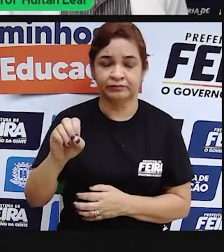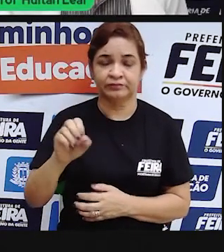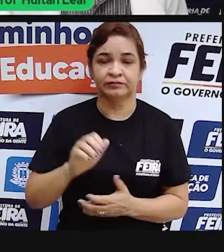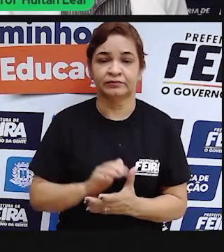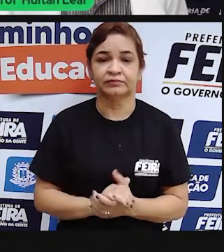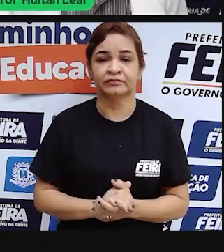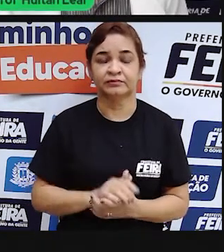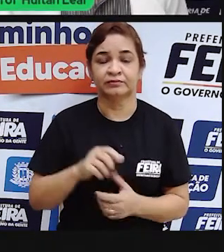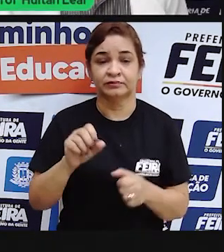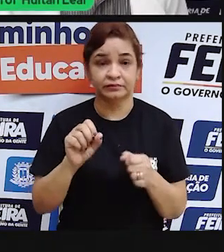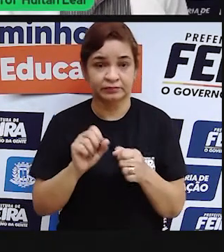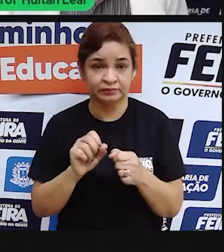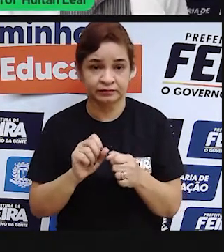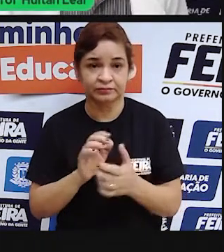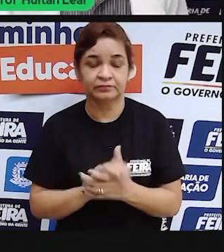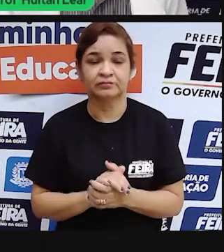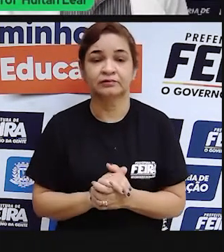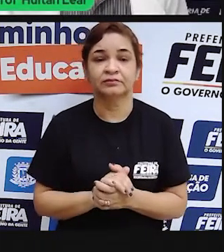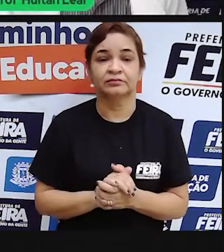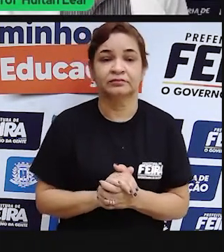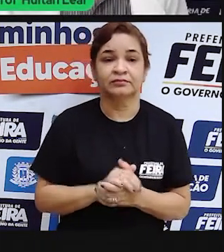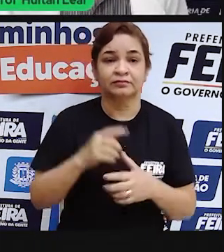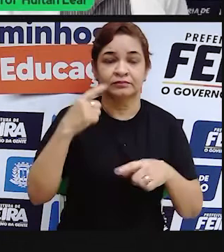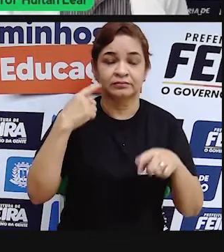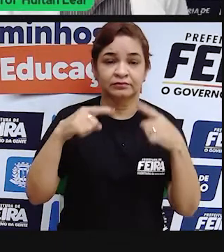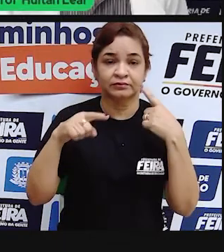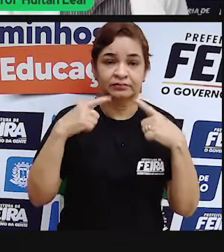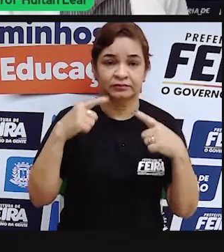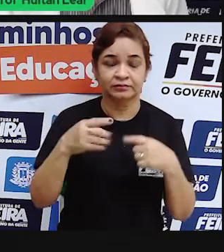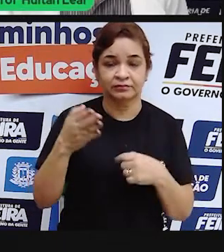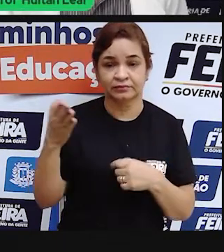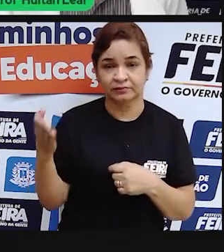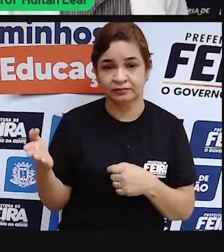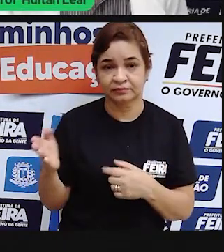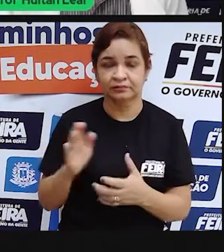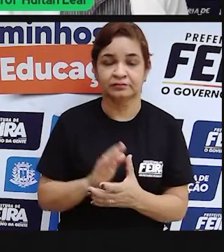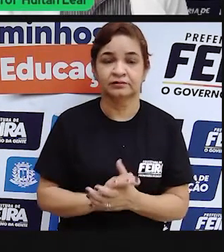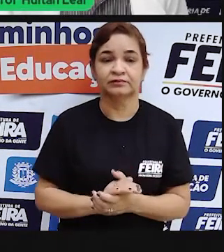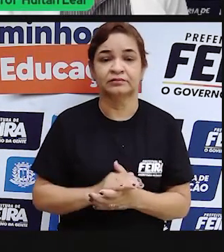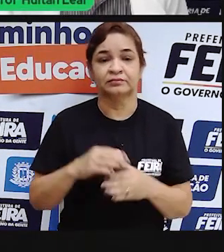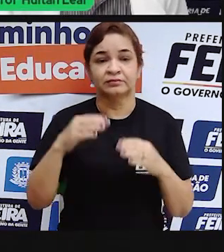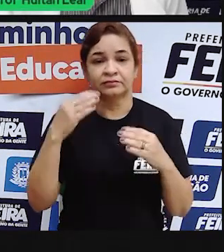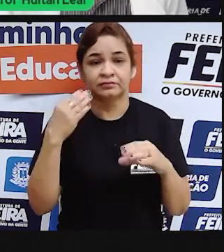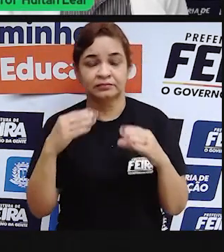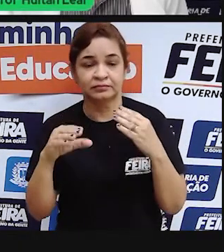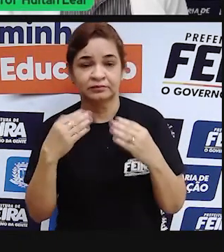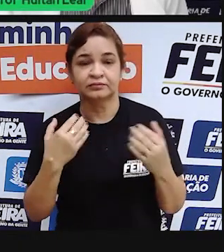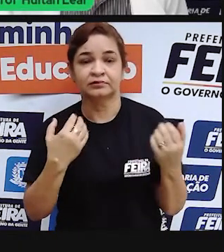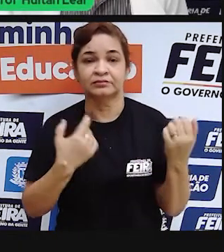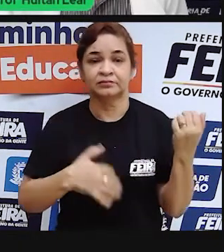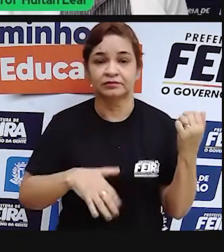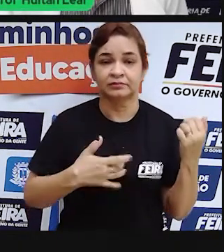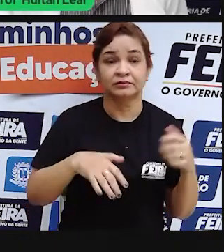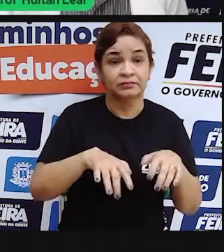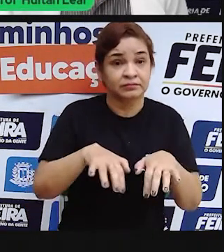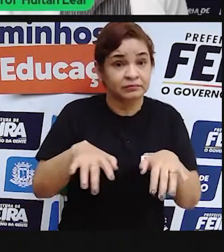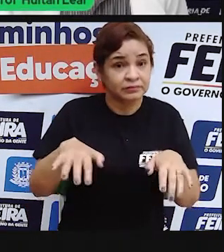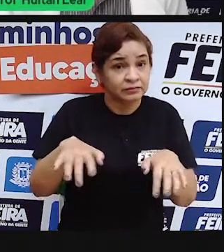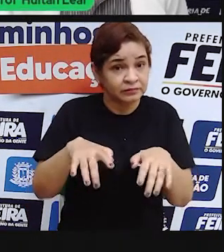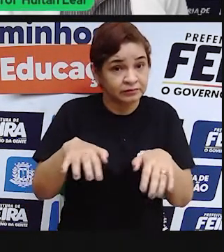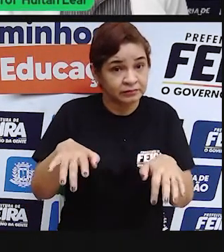compositores brasileiros. Bruna Caran é cantora, compositora, instrumentista, toca